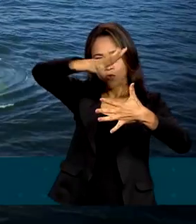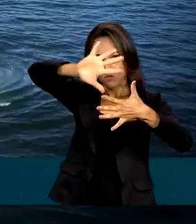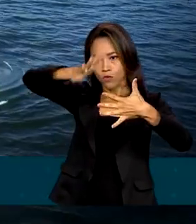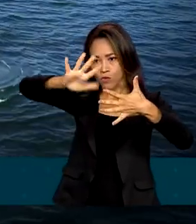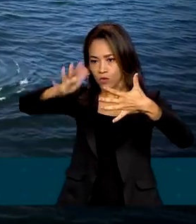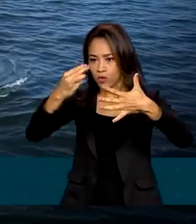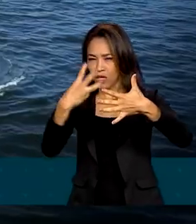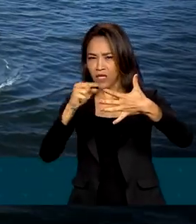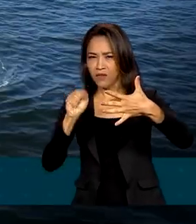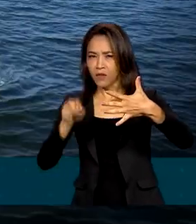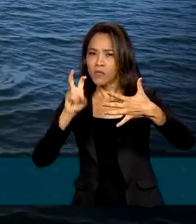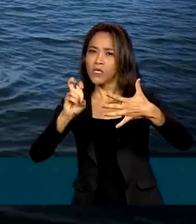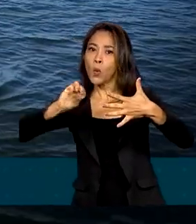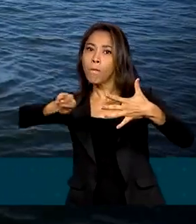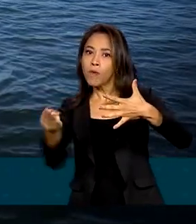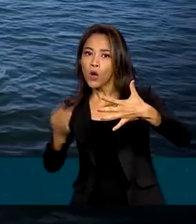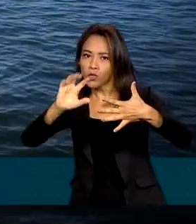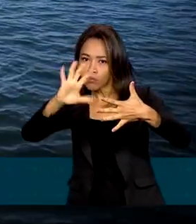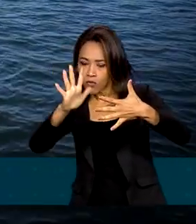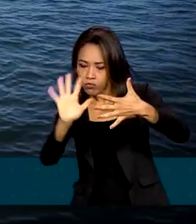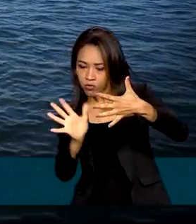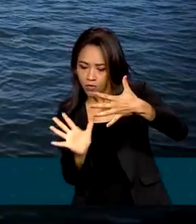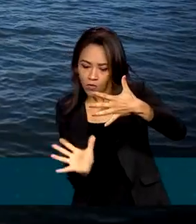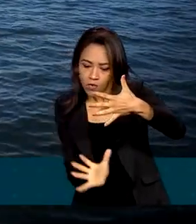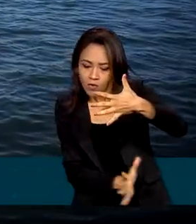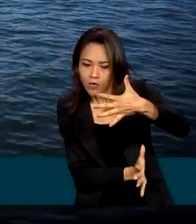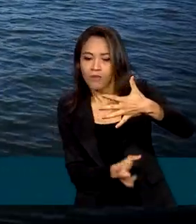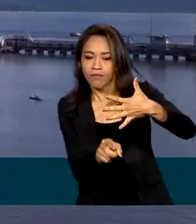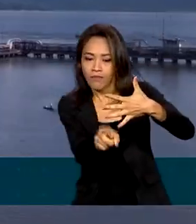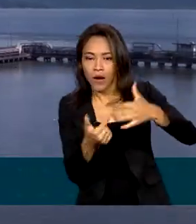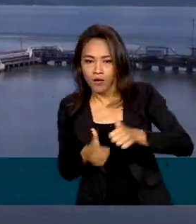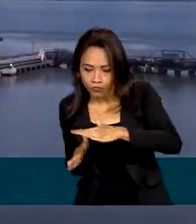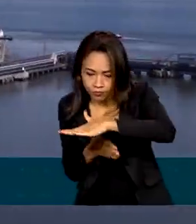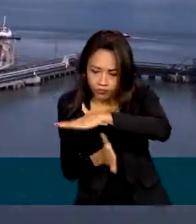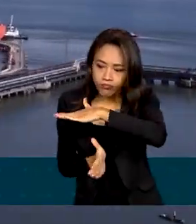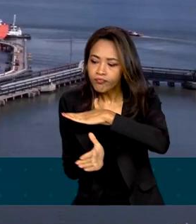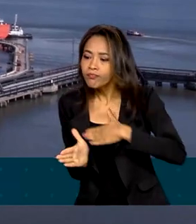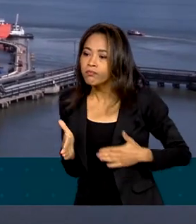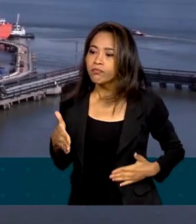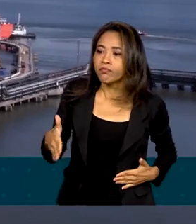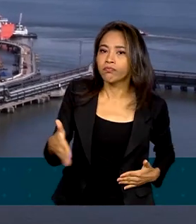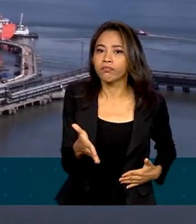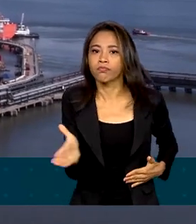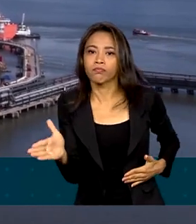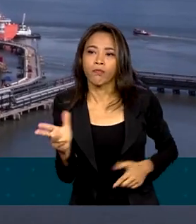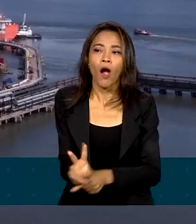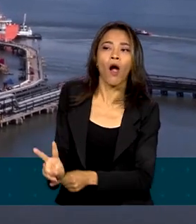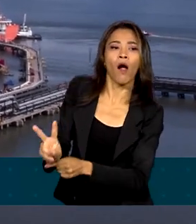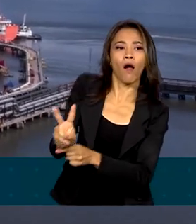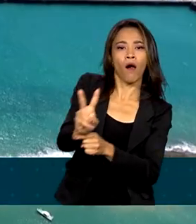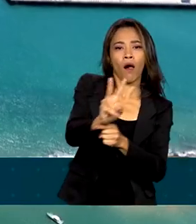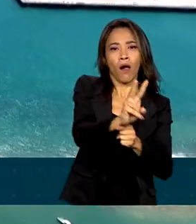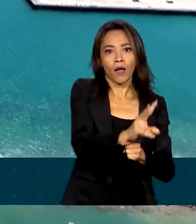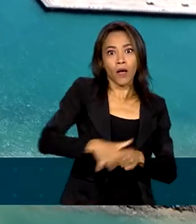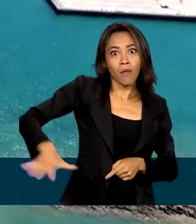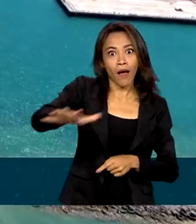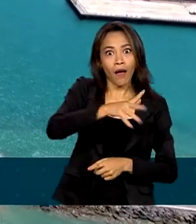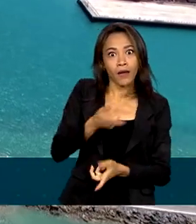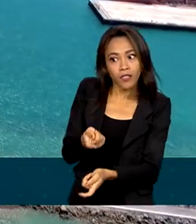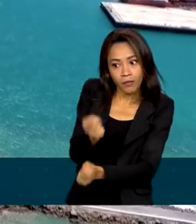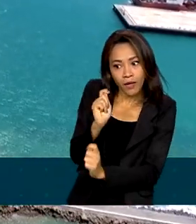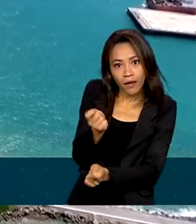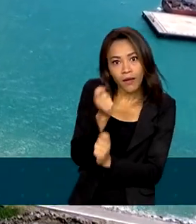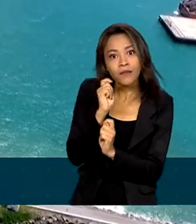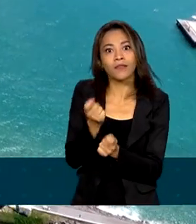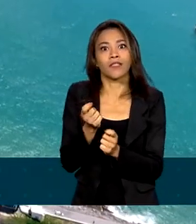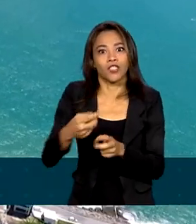de quilômetros quadrados da chamada Amazônia Azul, área marítima de atividades pesqueiras, exploração de